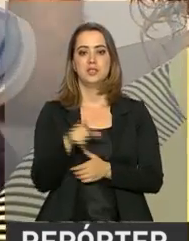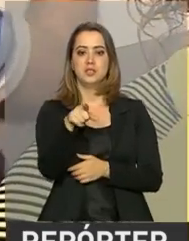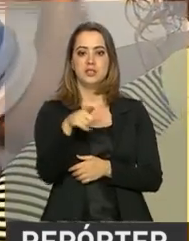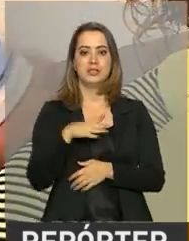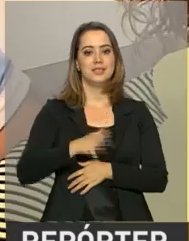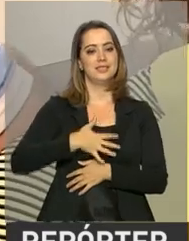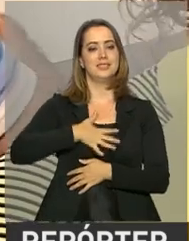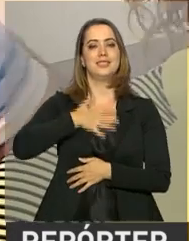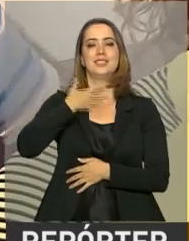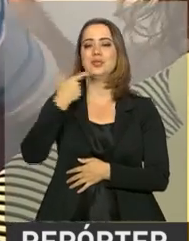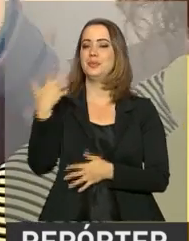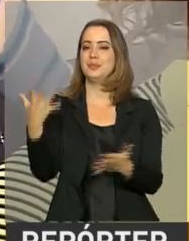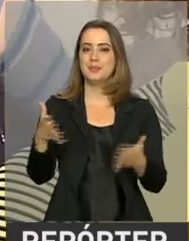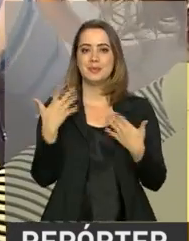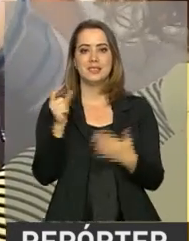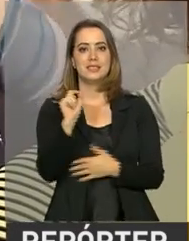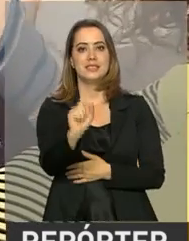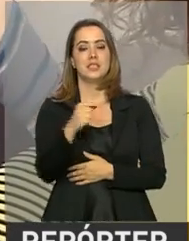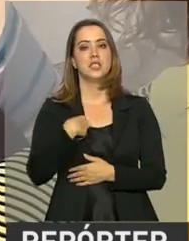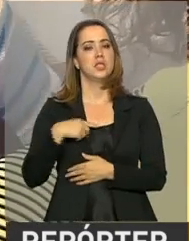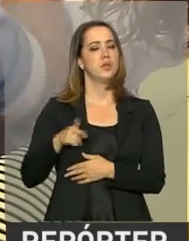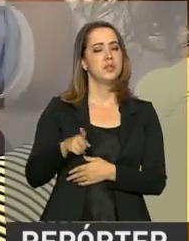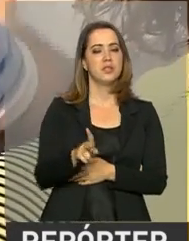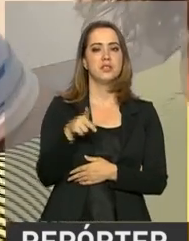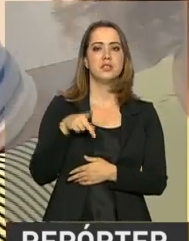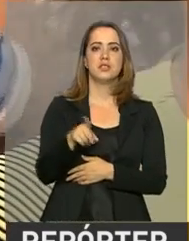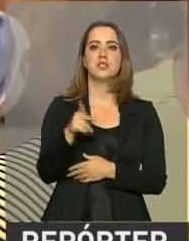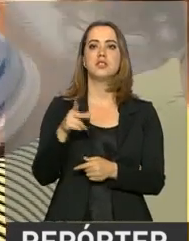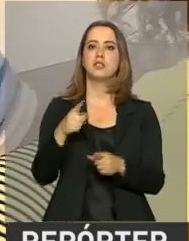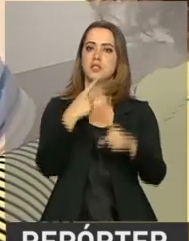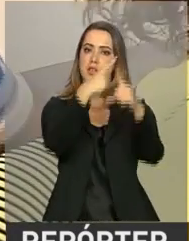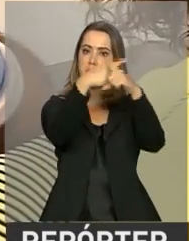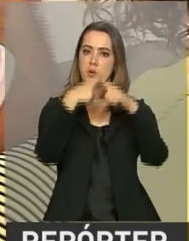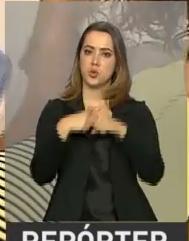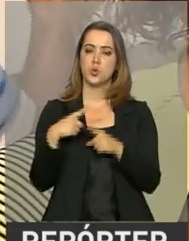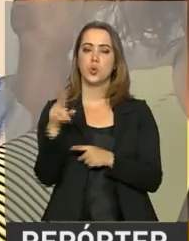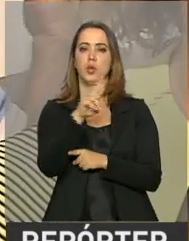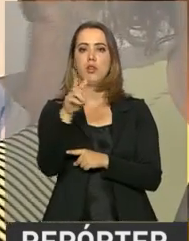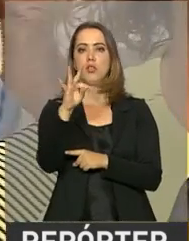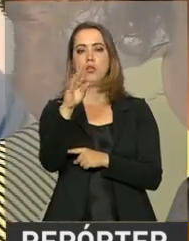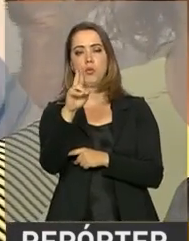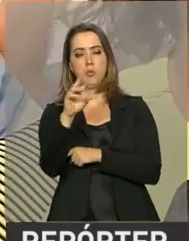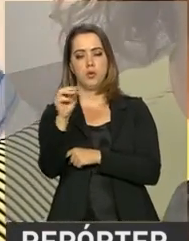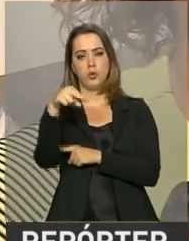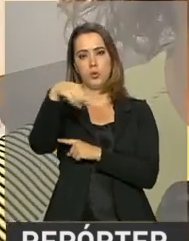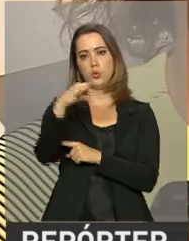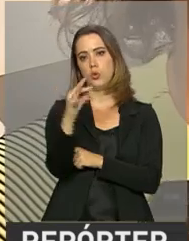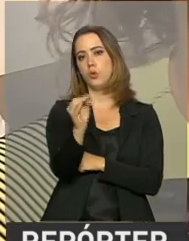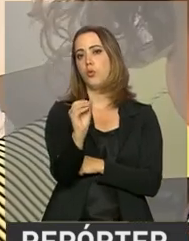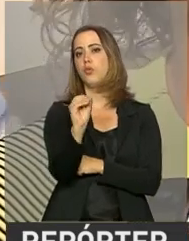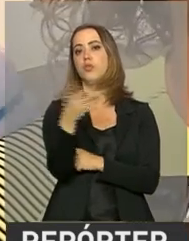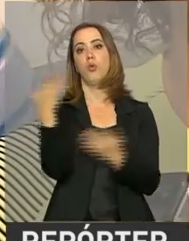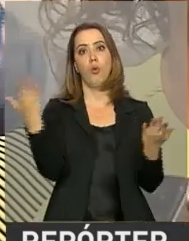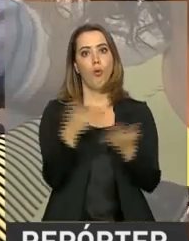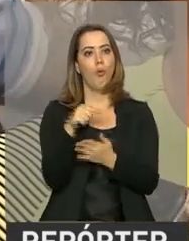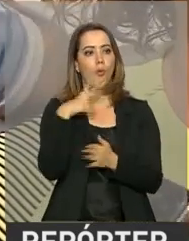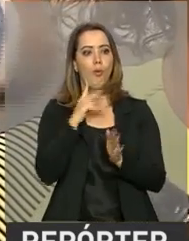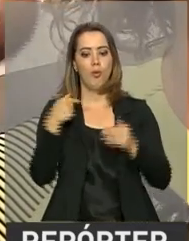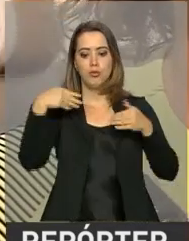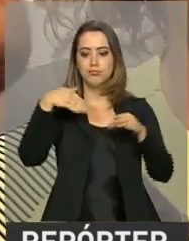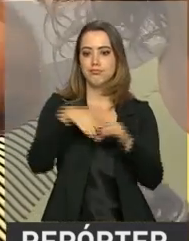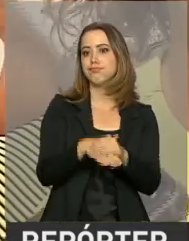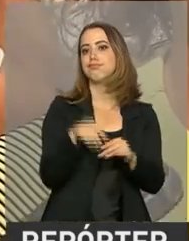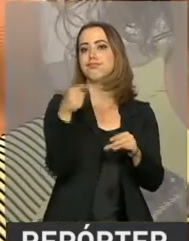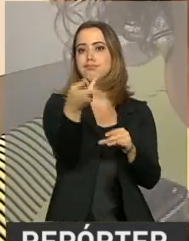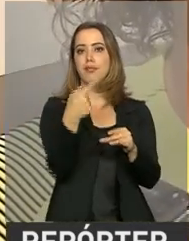né? Eu sempre joguei trunfo quando era pequena, adorava, brigava com meus primos, com meus amigos. E hoje poder estar dentro do trunfo é uma sensação